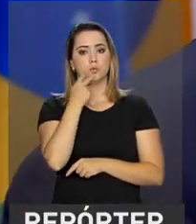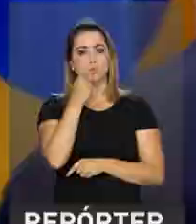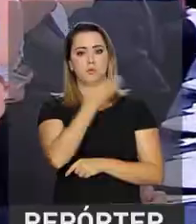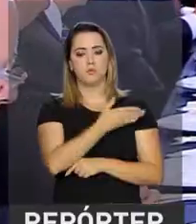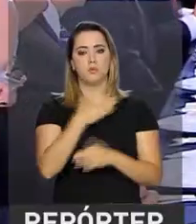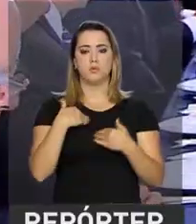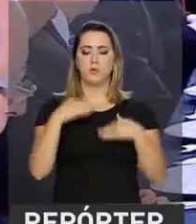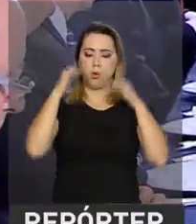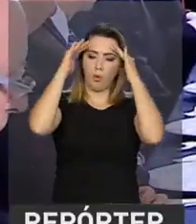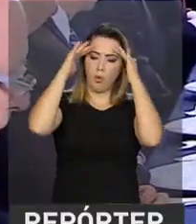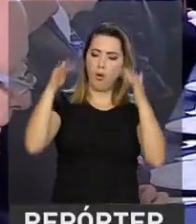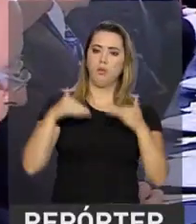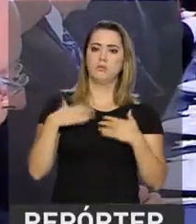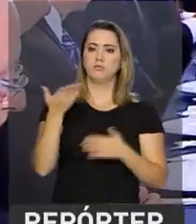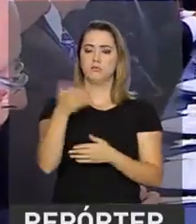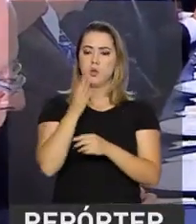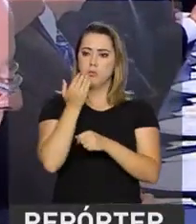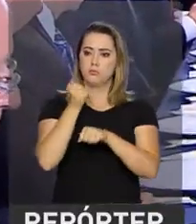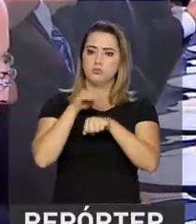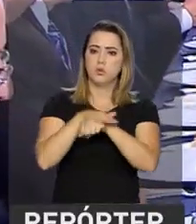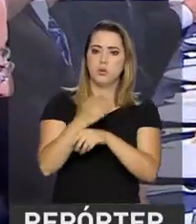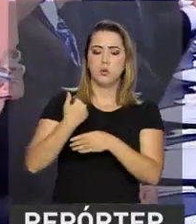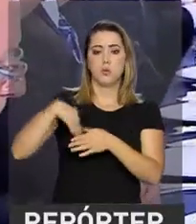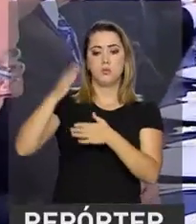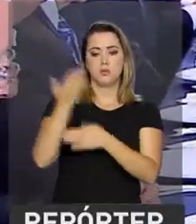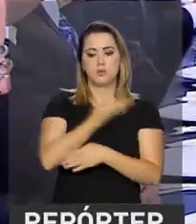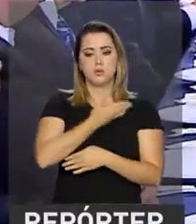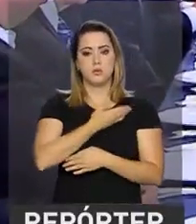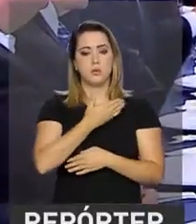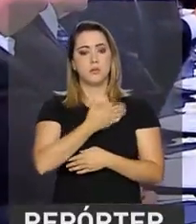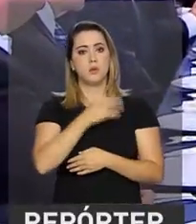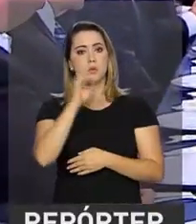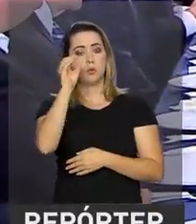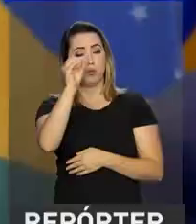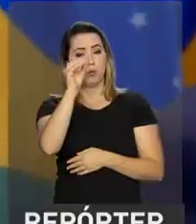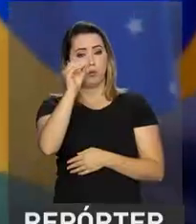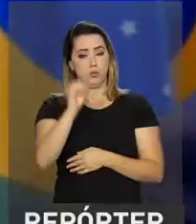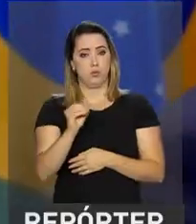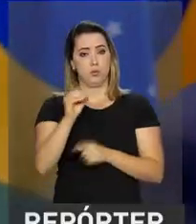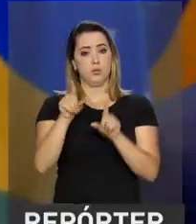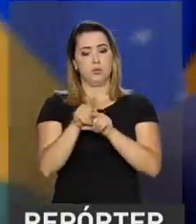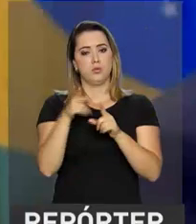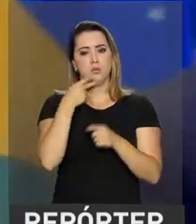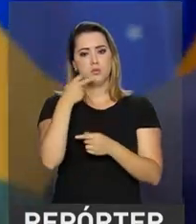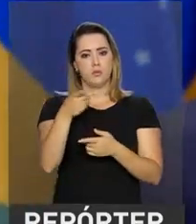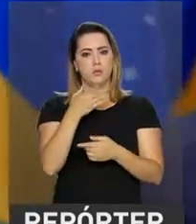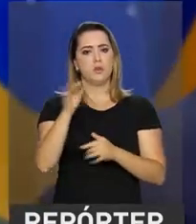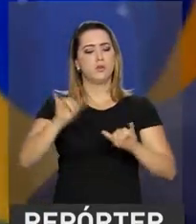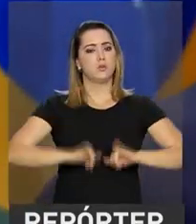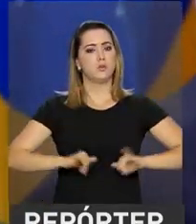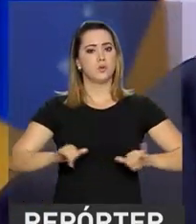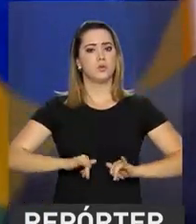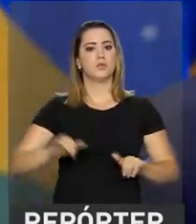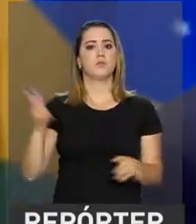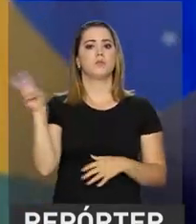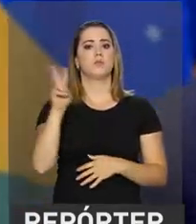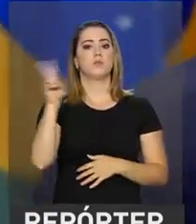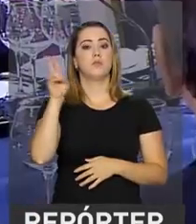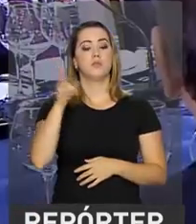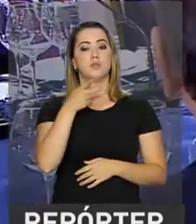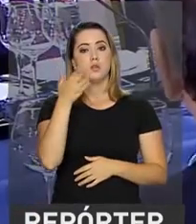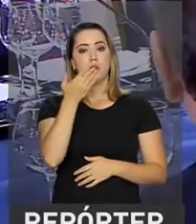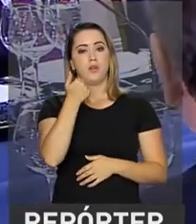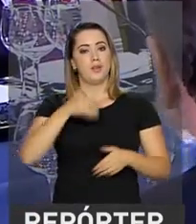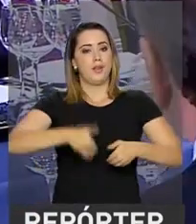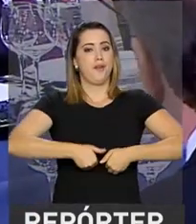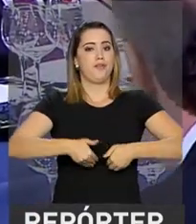estava honrado de realizar um jantar com os maiores aliados do Ocidente. Ele destacou o sofrimento do povo venezuelano e a fome